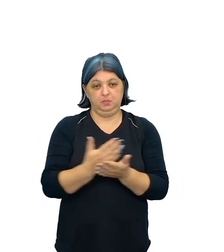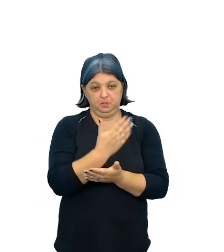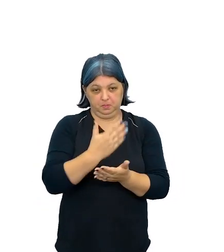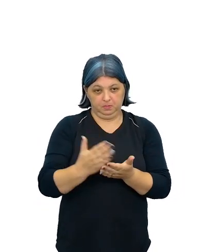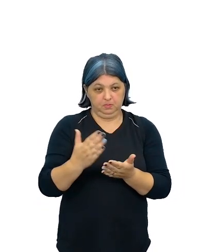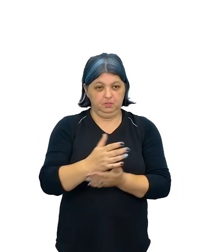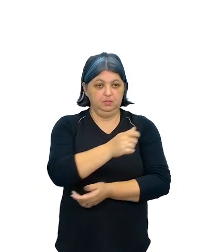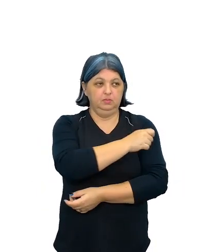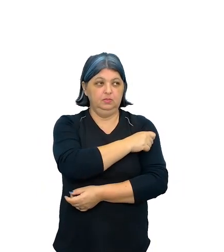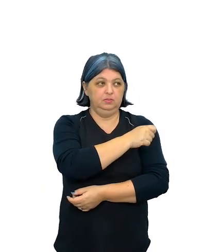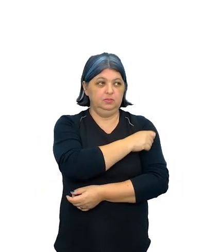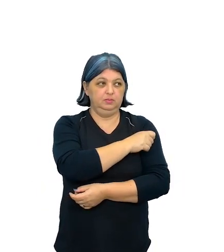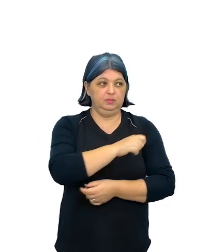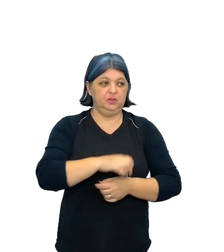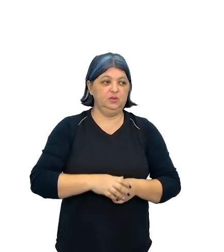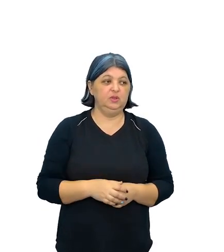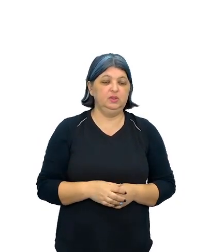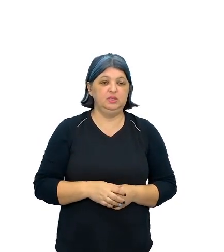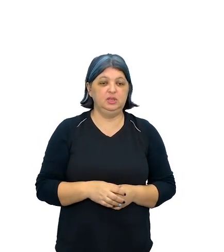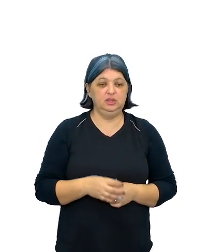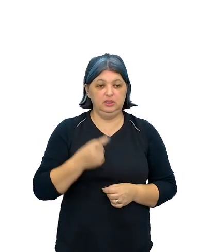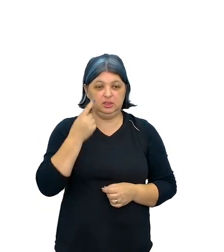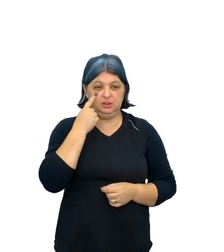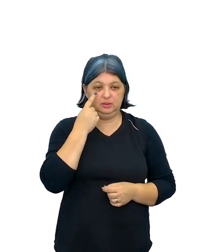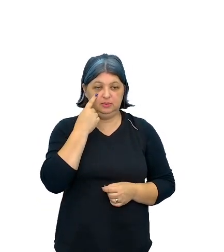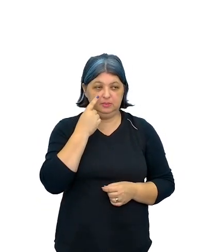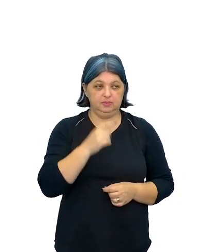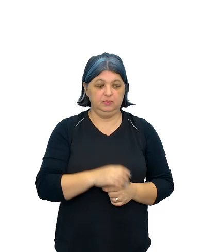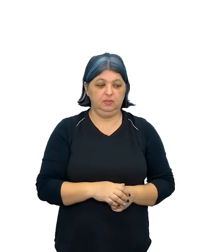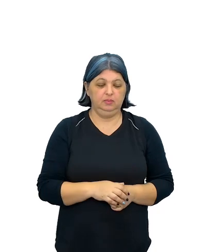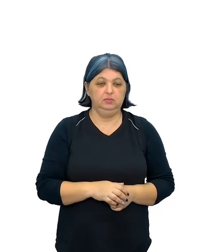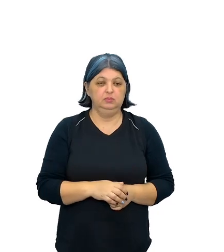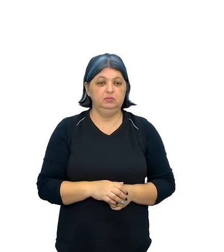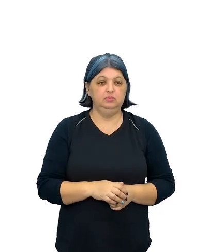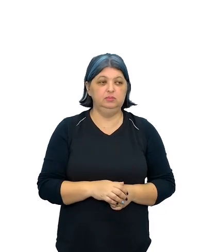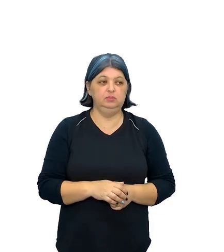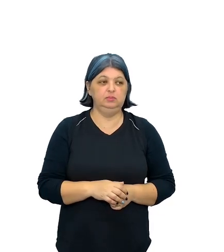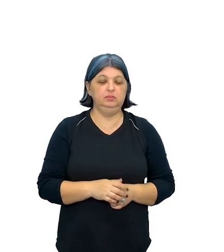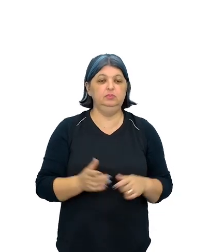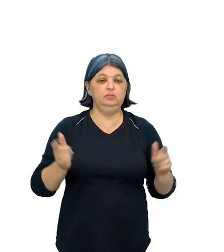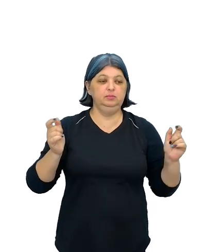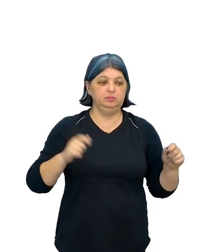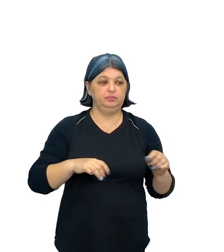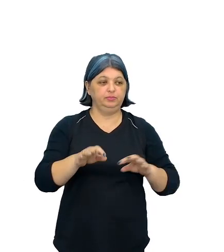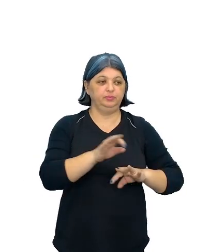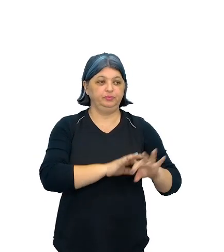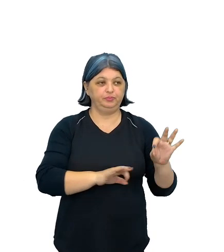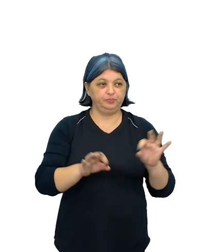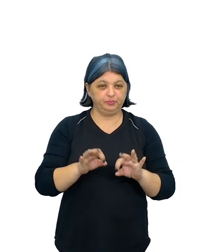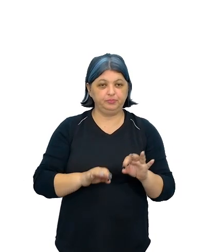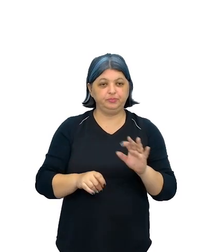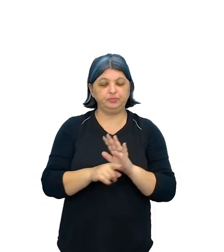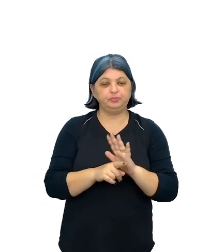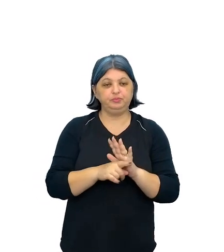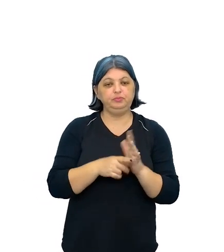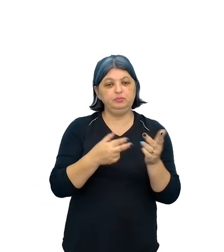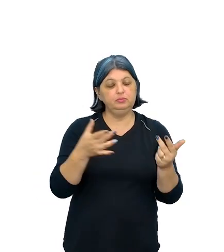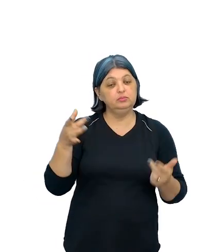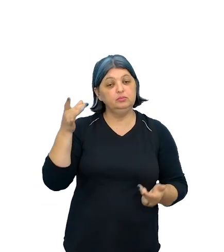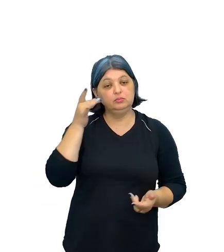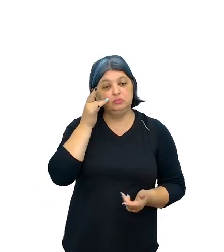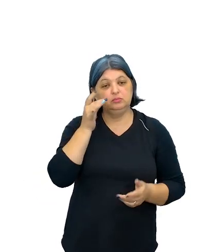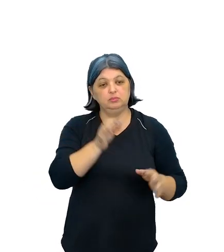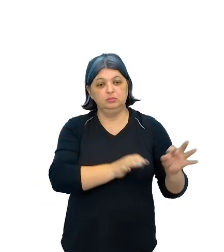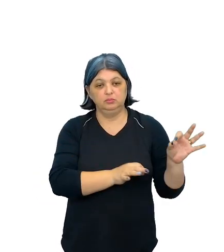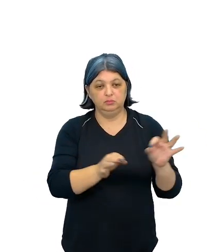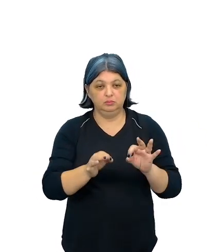estudante nessa faixa etária dos anos finais, eles são capazes de elaborar conceitos mais concretos,